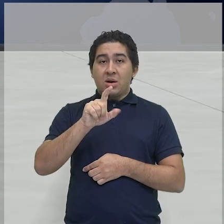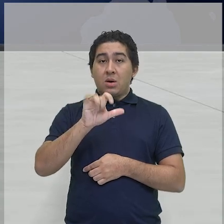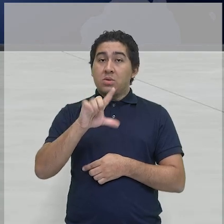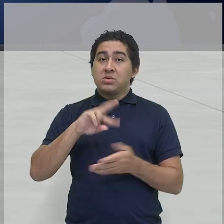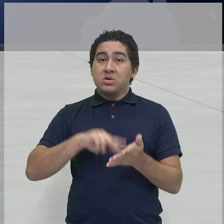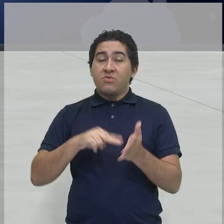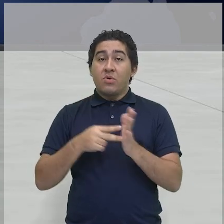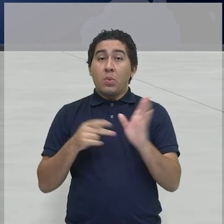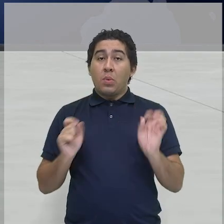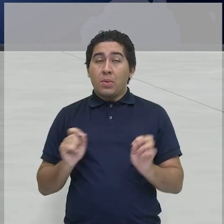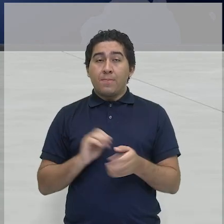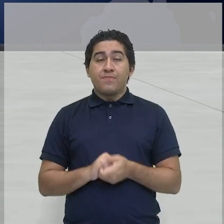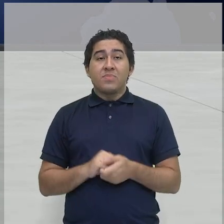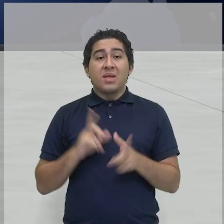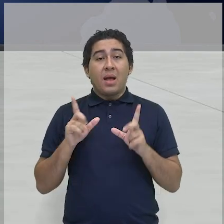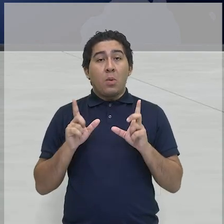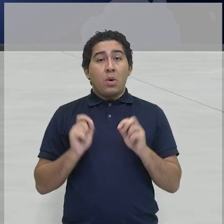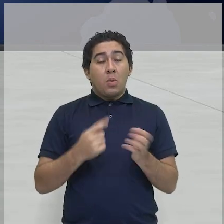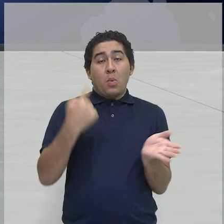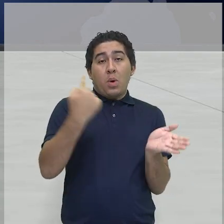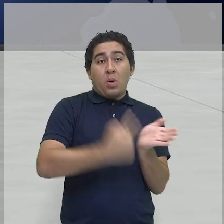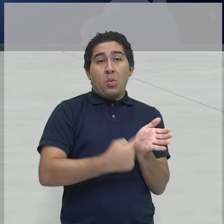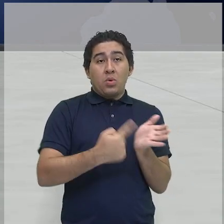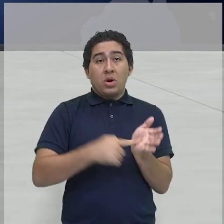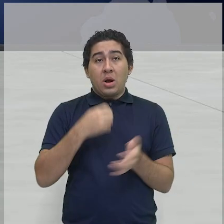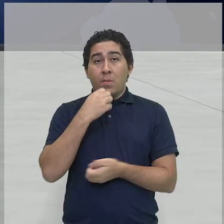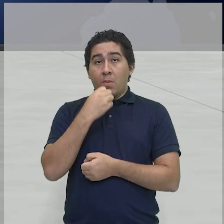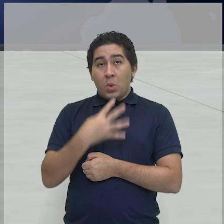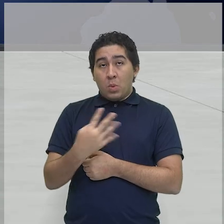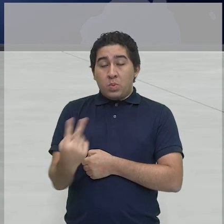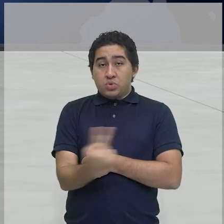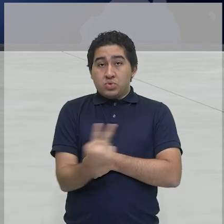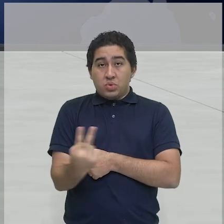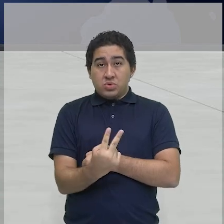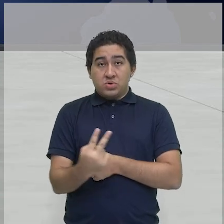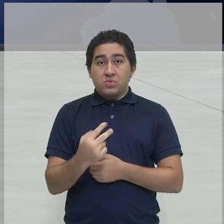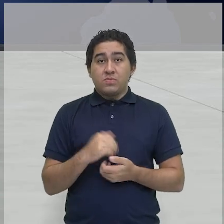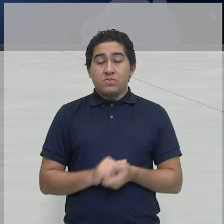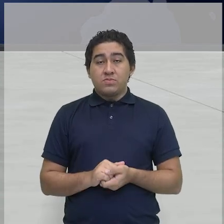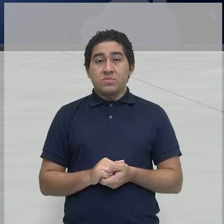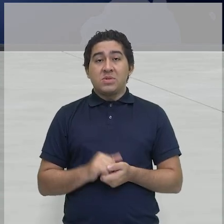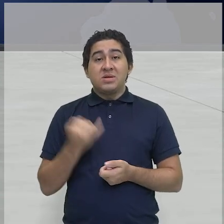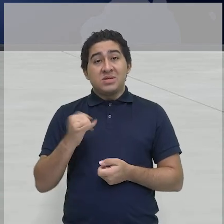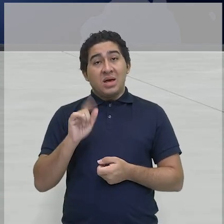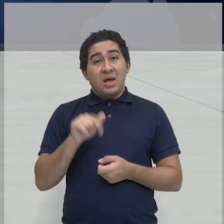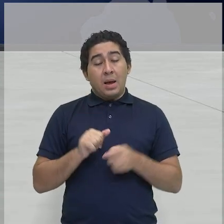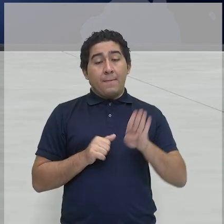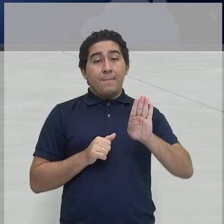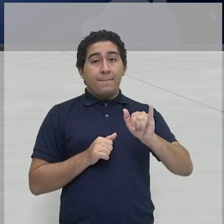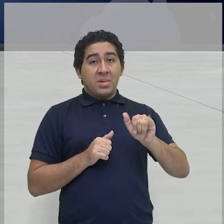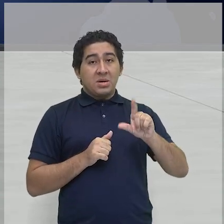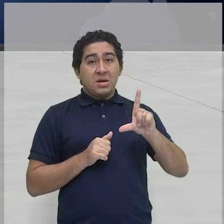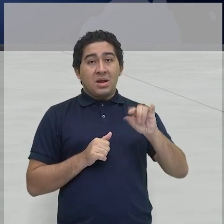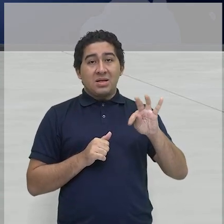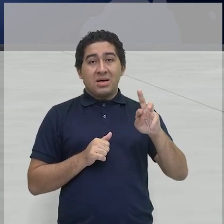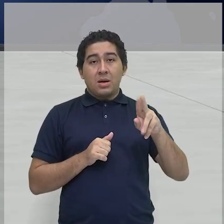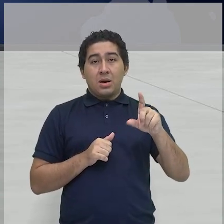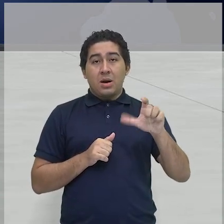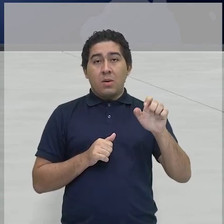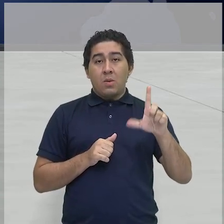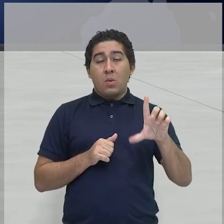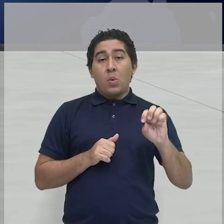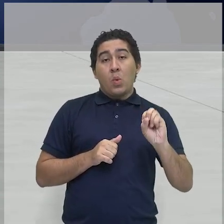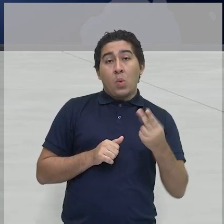que é um acordo que fica bom para duas partes, se for bilateral, ou para várias partes,